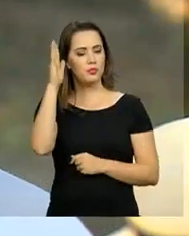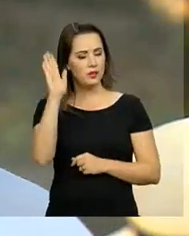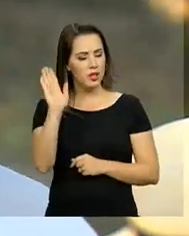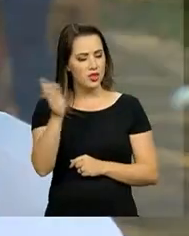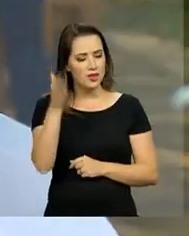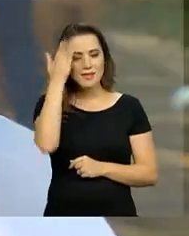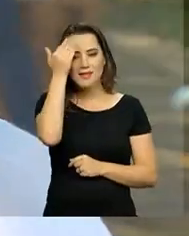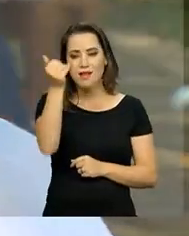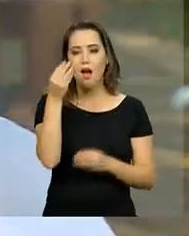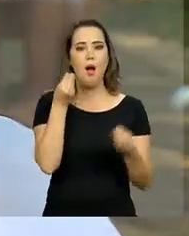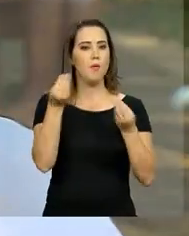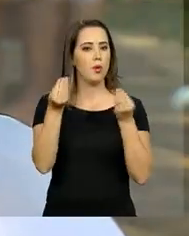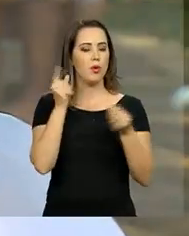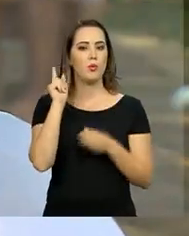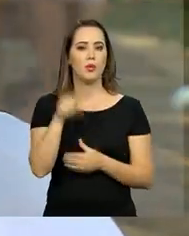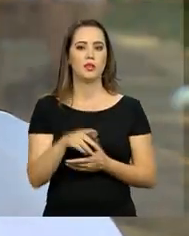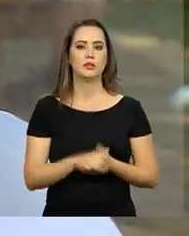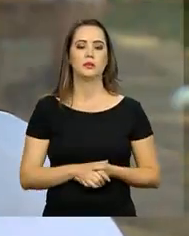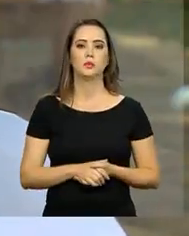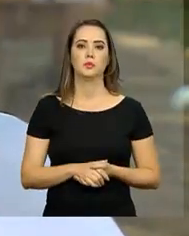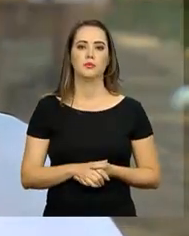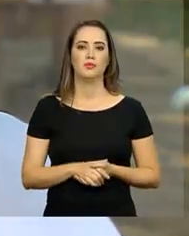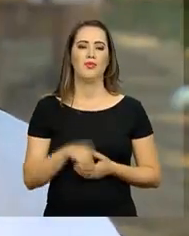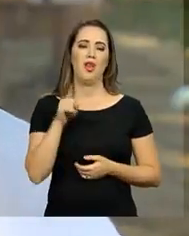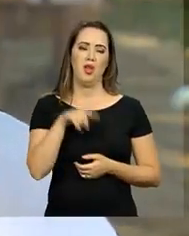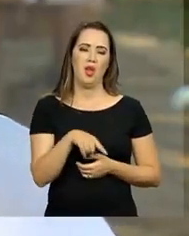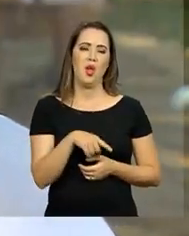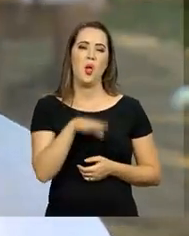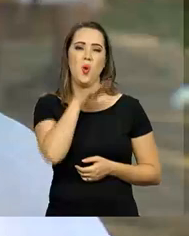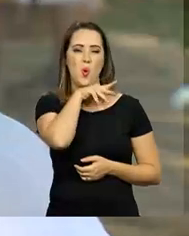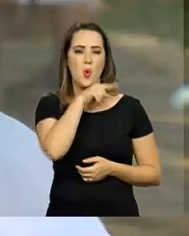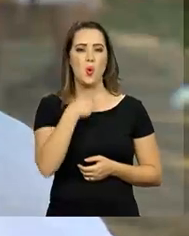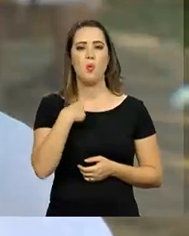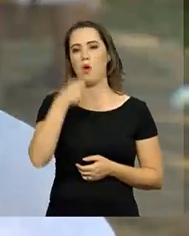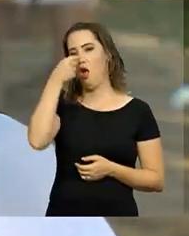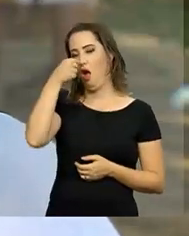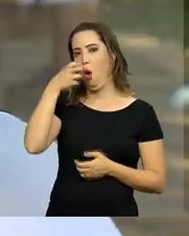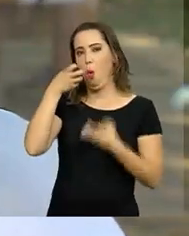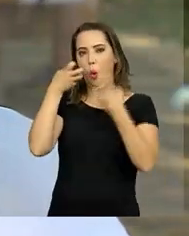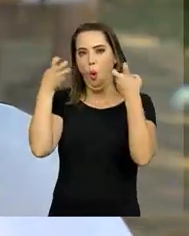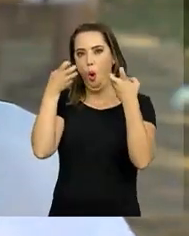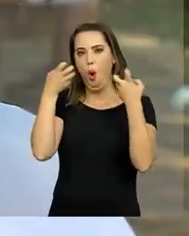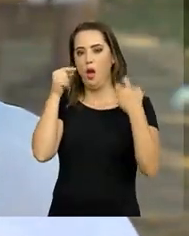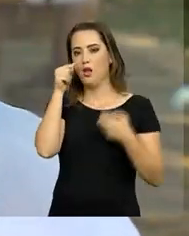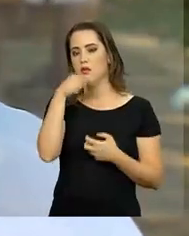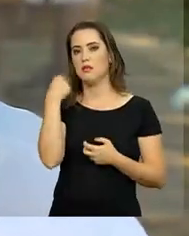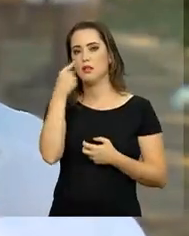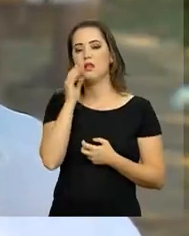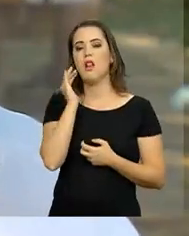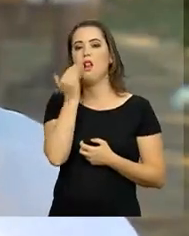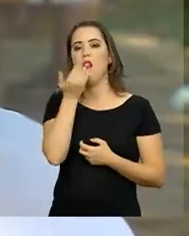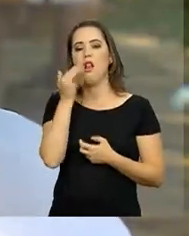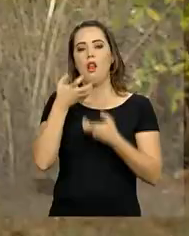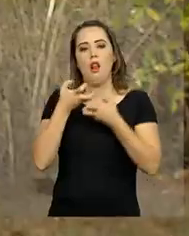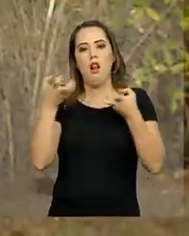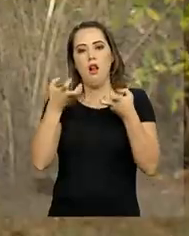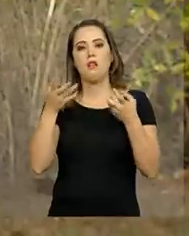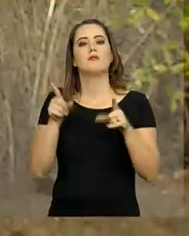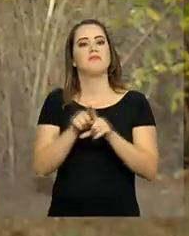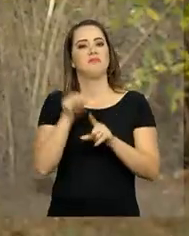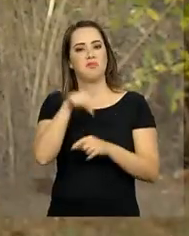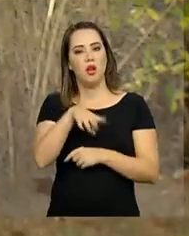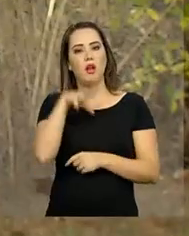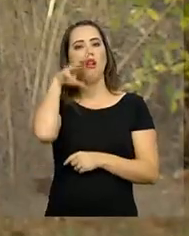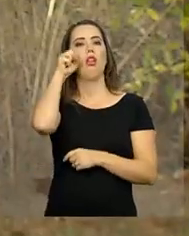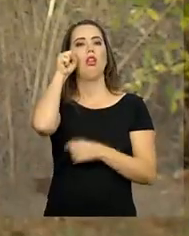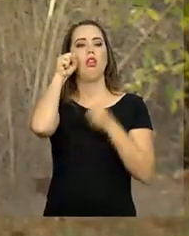castiga essa parte não é boa né porque a gente fica com nariz ressecado céu da boca fica seco em comandar um pouco na respiração e não